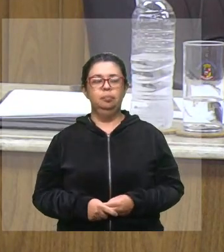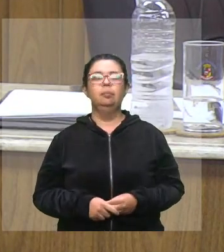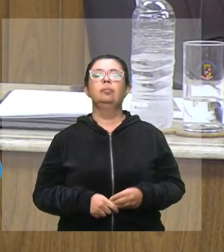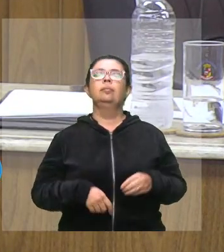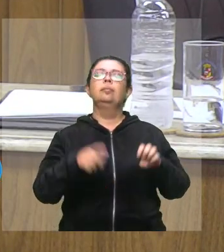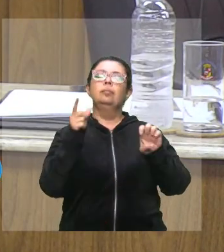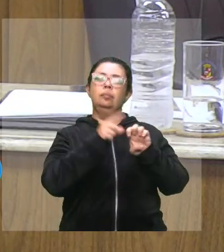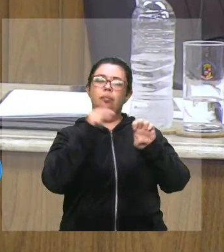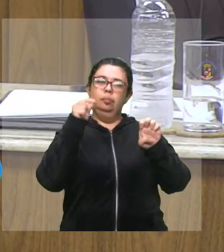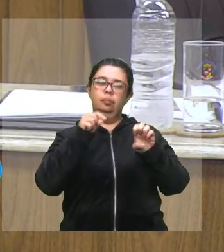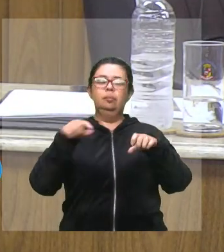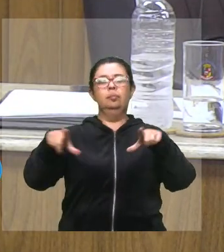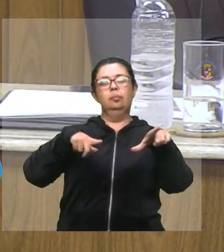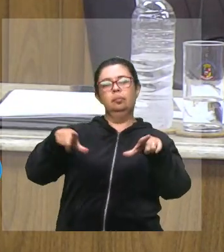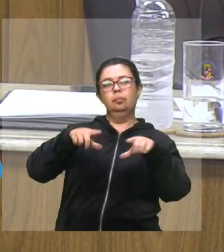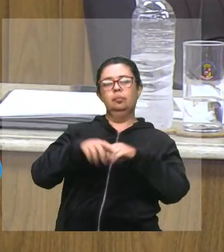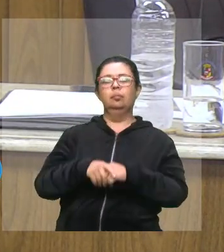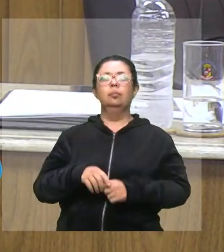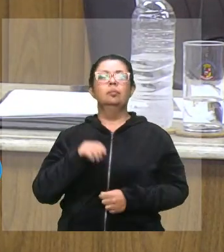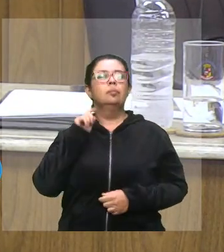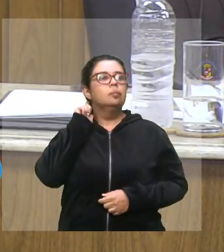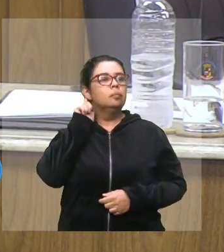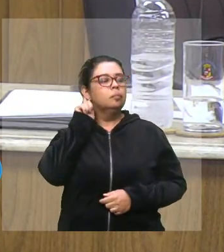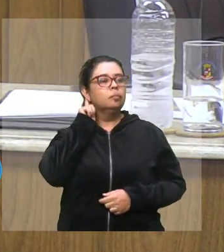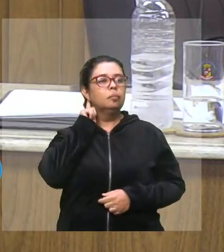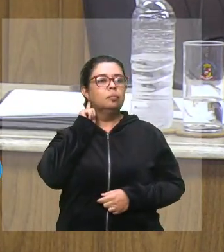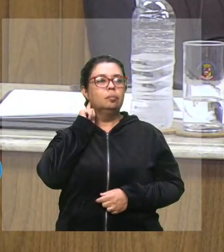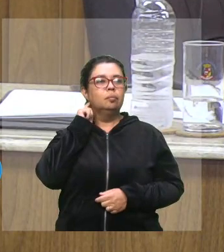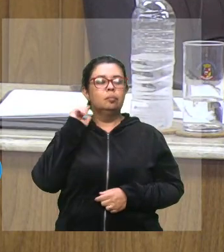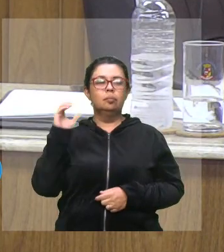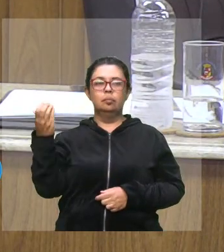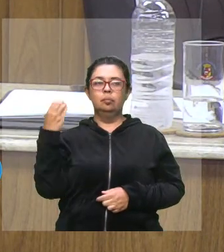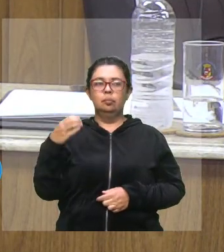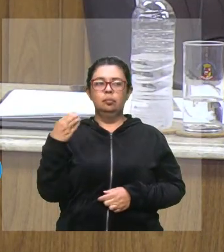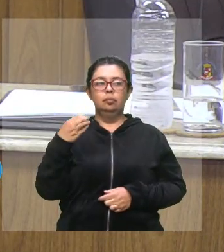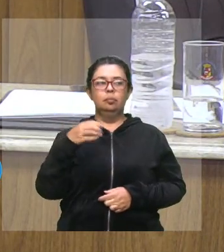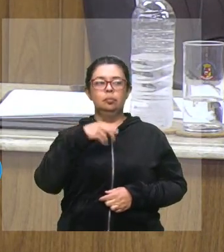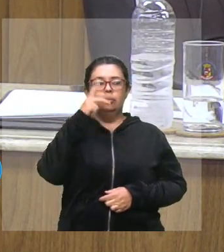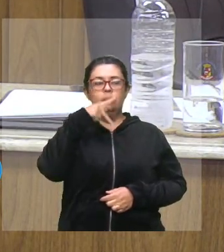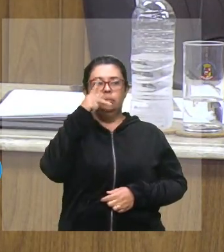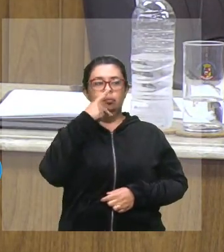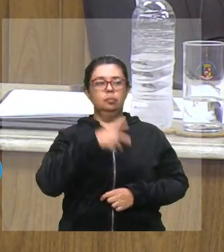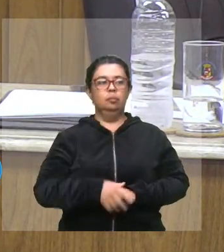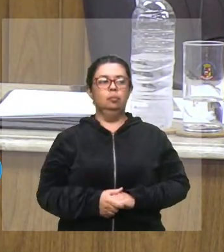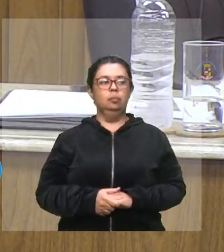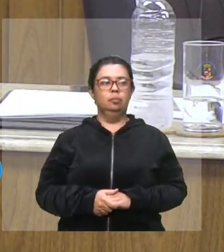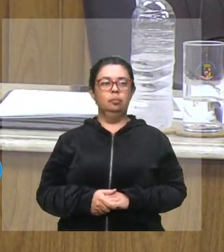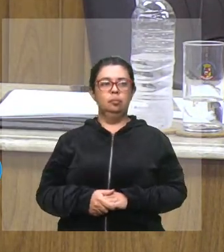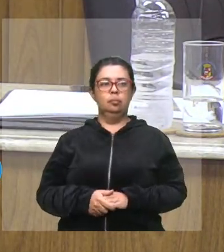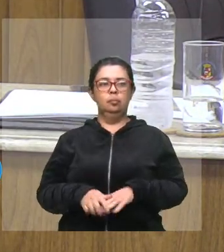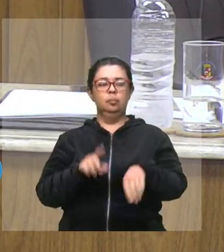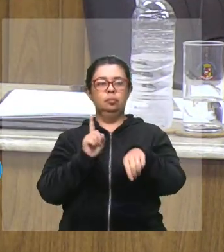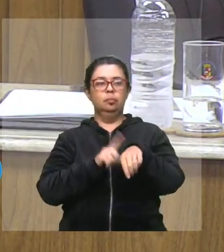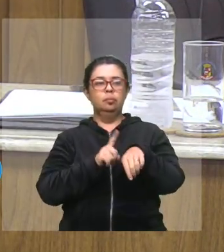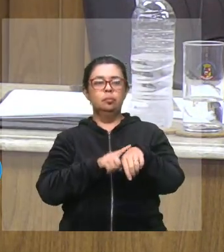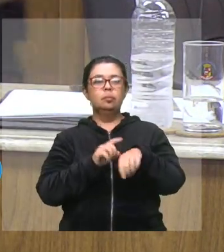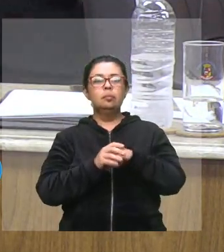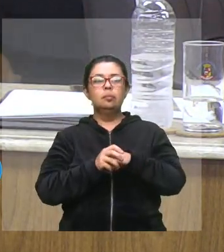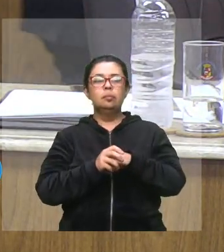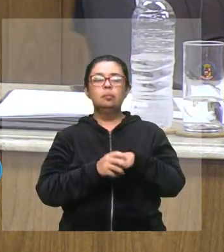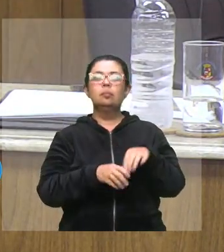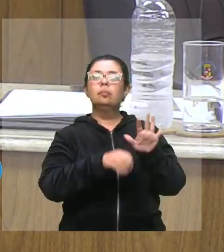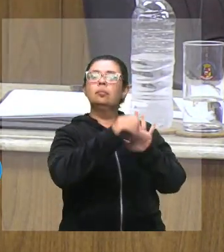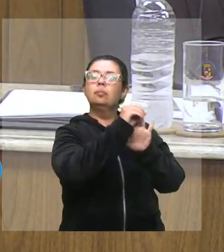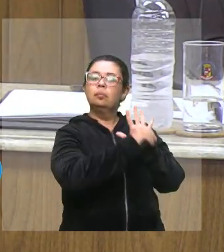da Câmara Municipal de Assis. E gostaria de falar, senhor presidente, nesse tempo, sobre um ofício